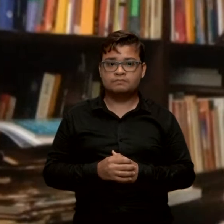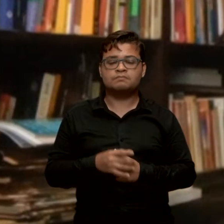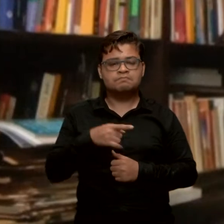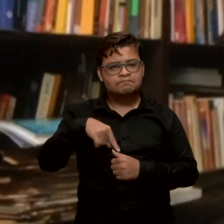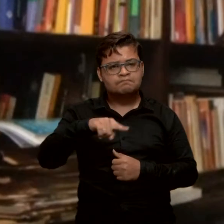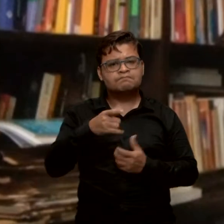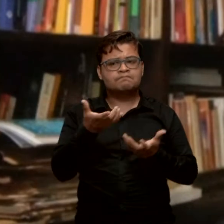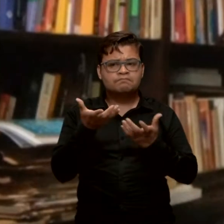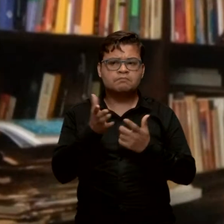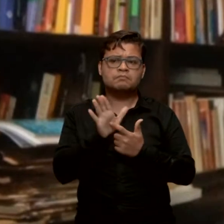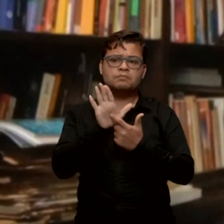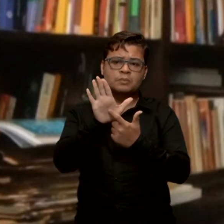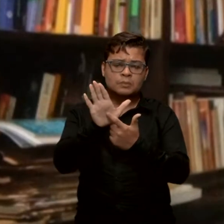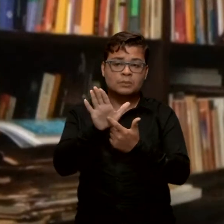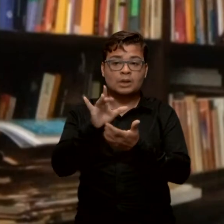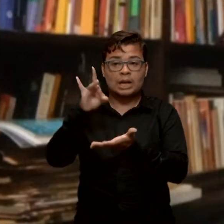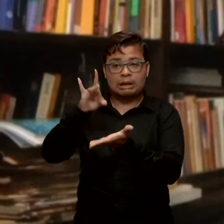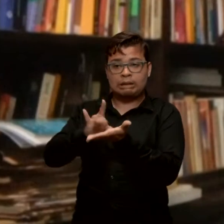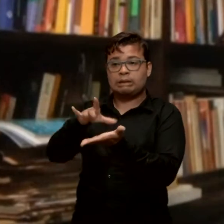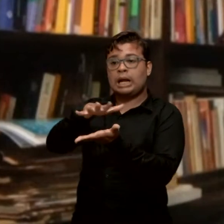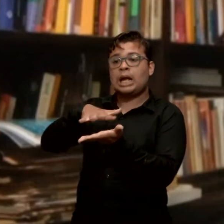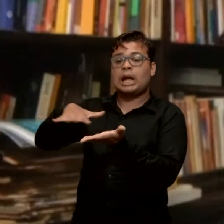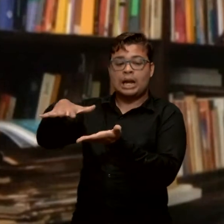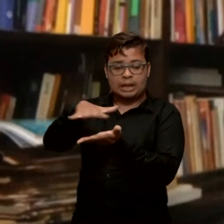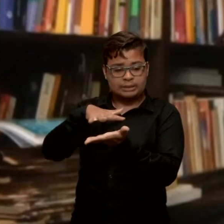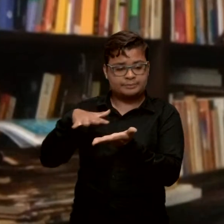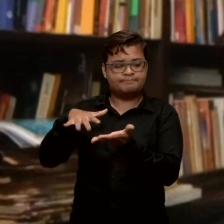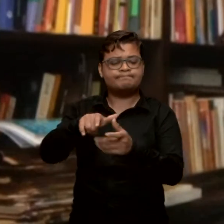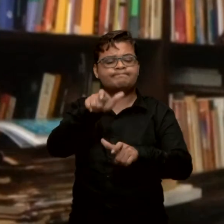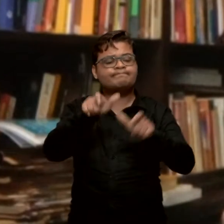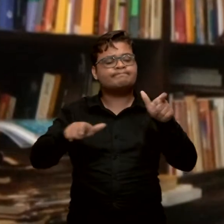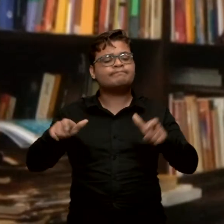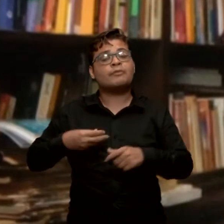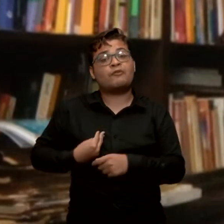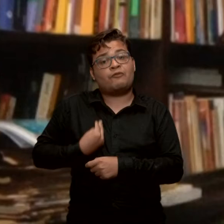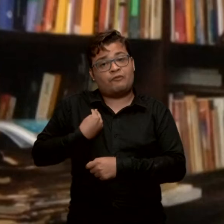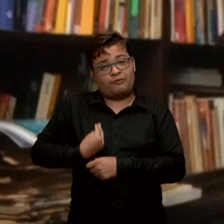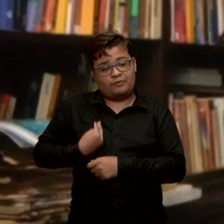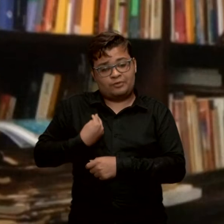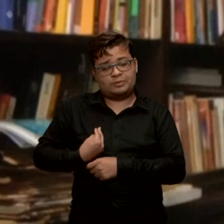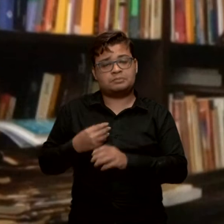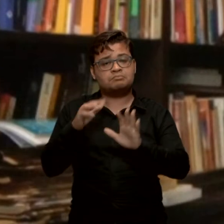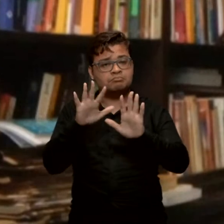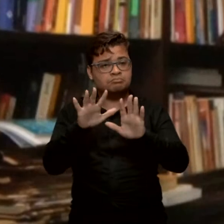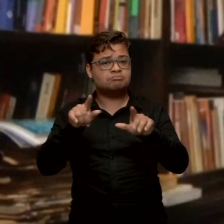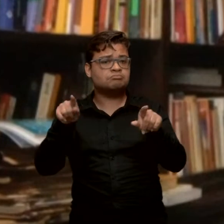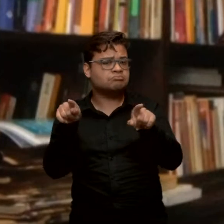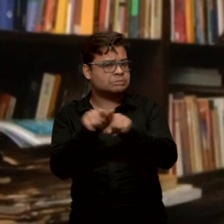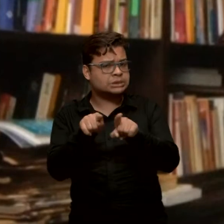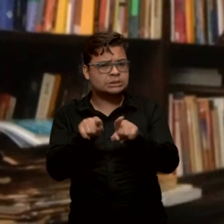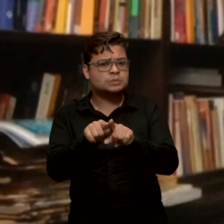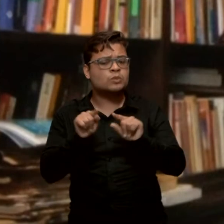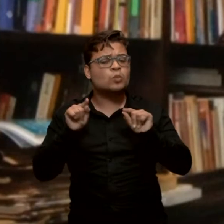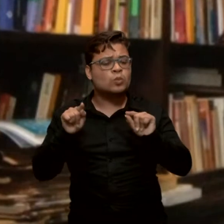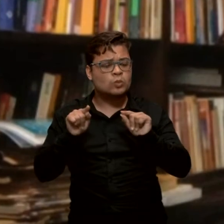apresentar essa realidade, então, em que esses sujeitos vivem, mas, claro, também é uma